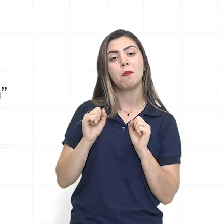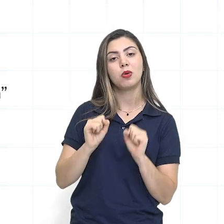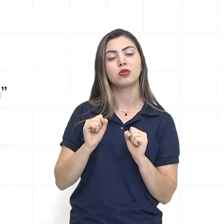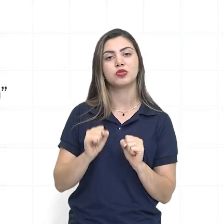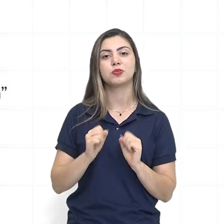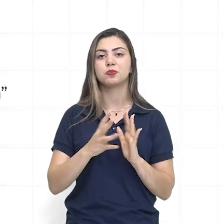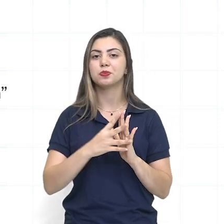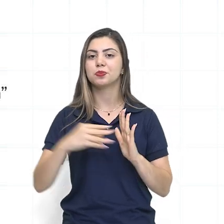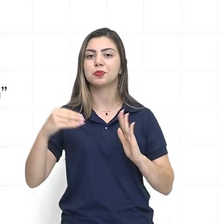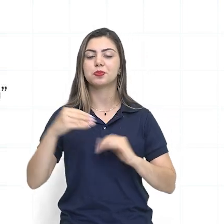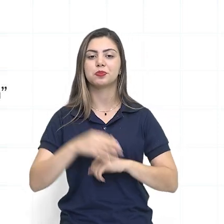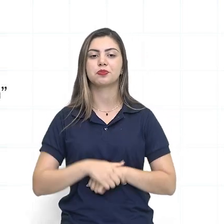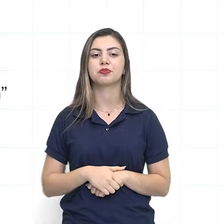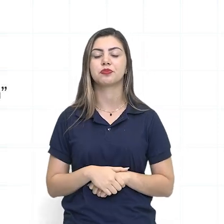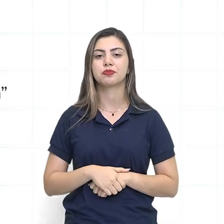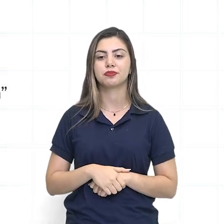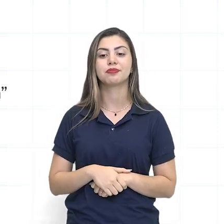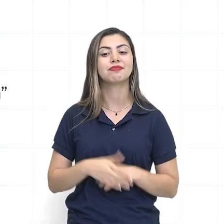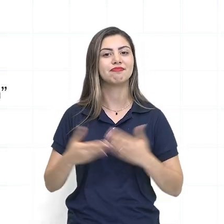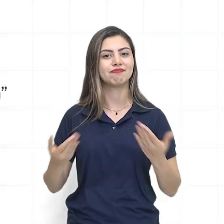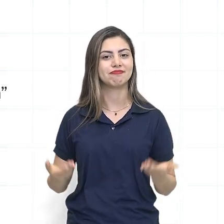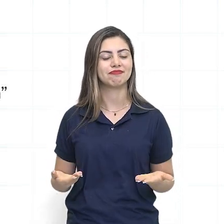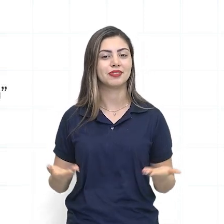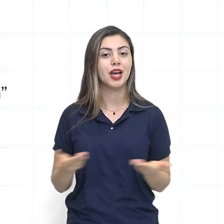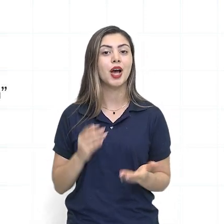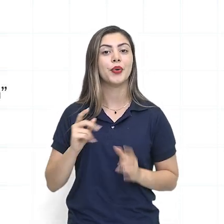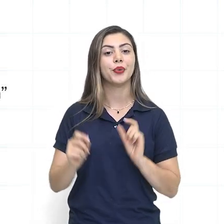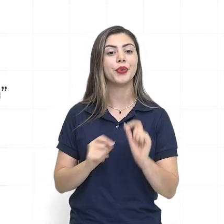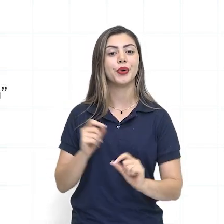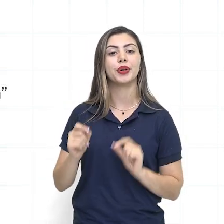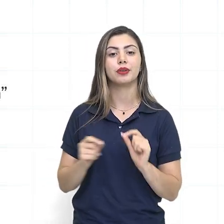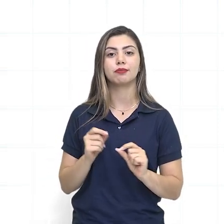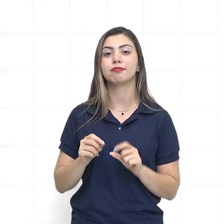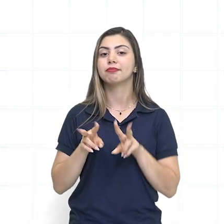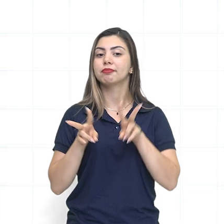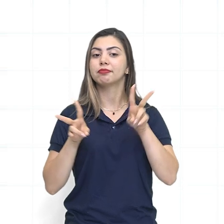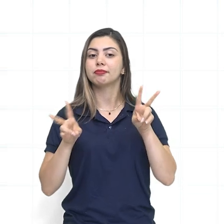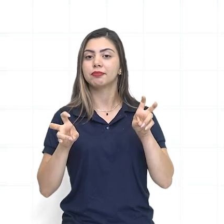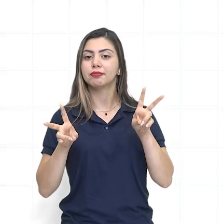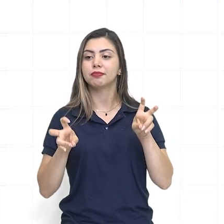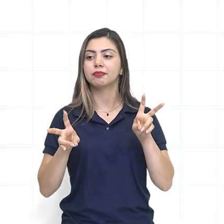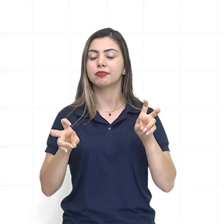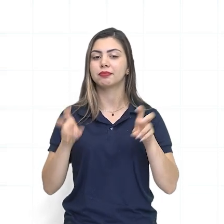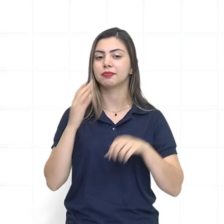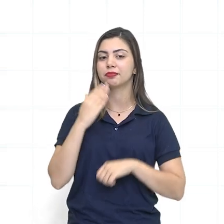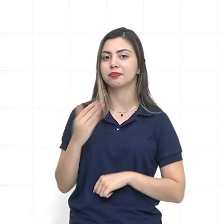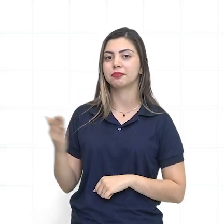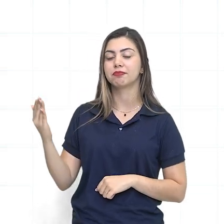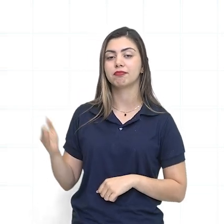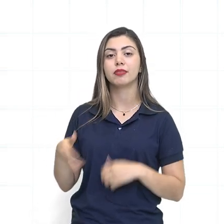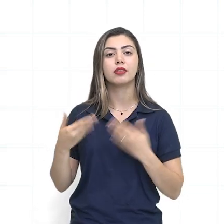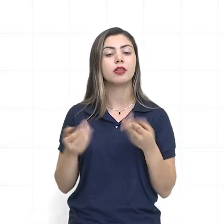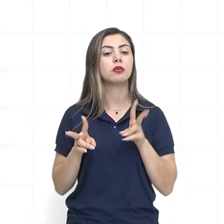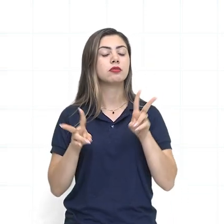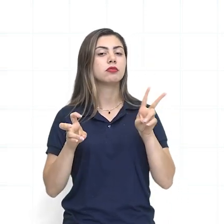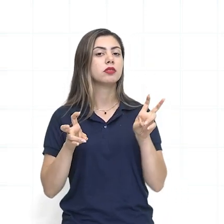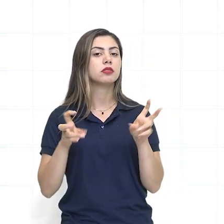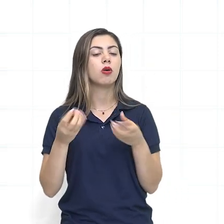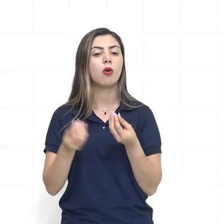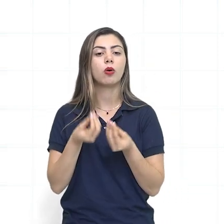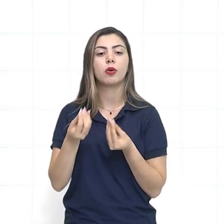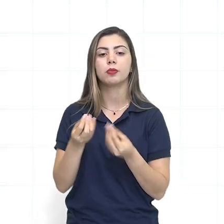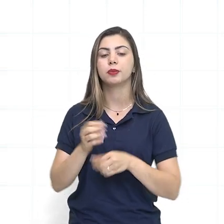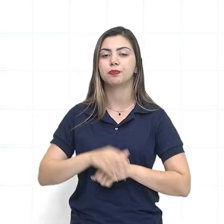utilizar, tá certo? Seguindo, então, vamos para a citação. A citação